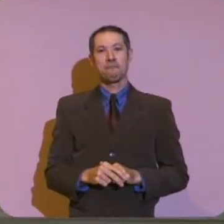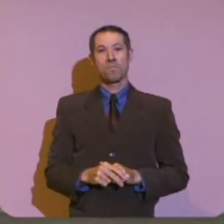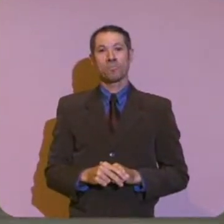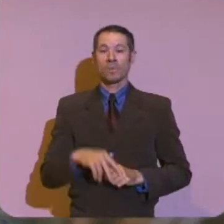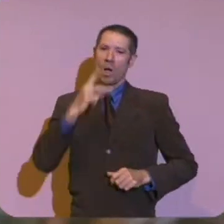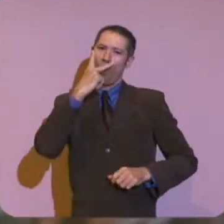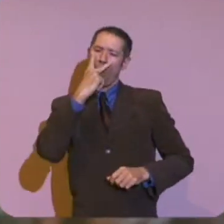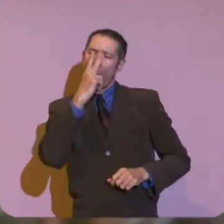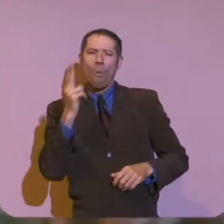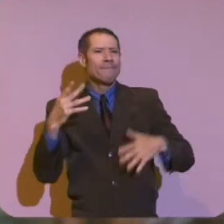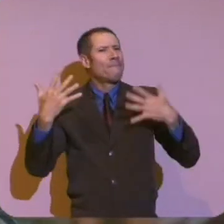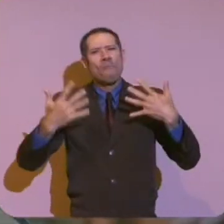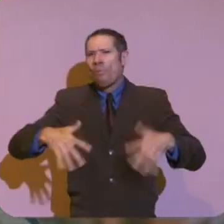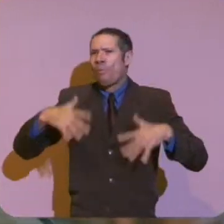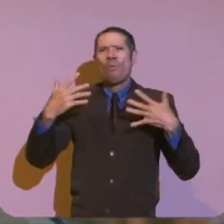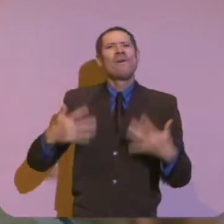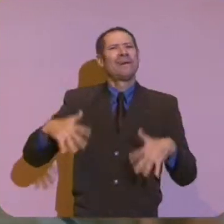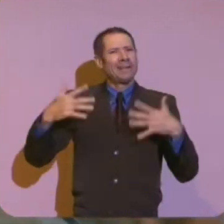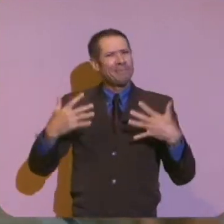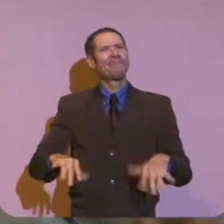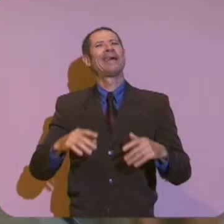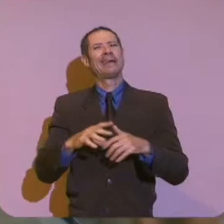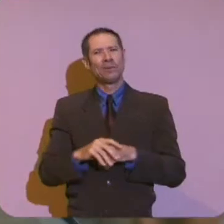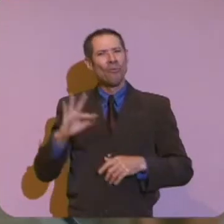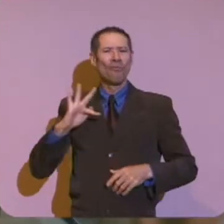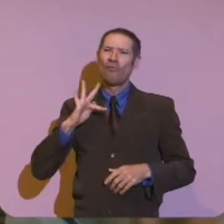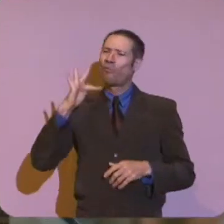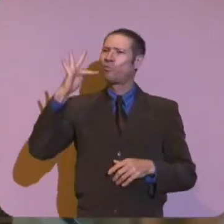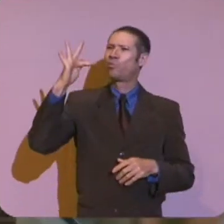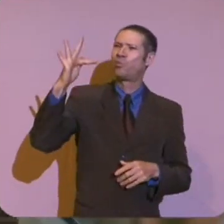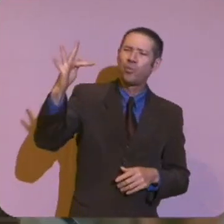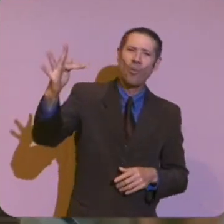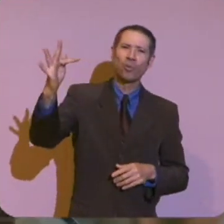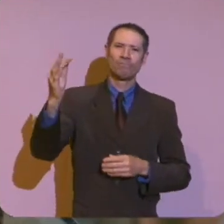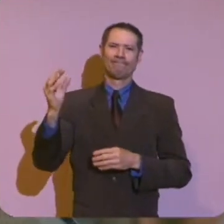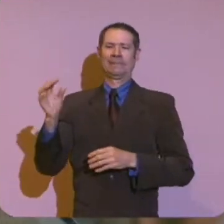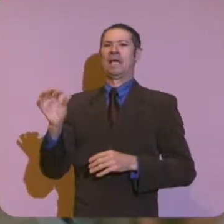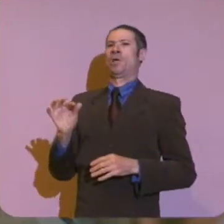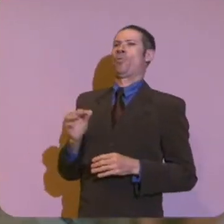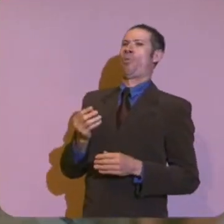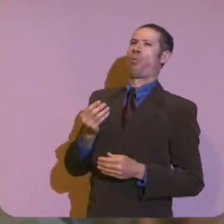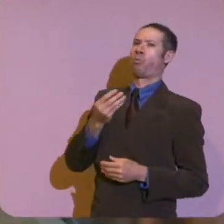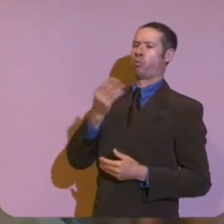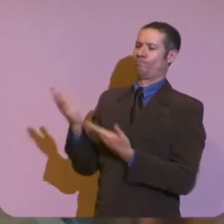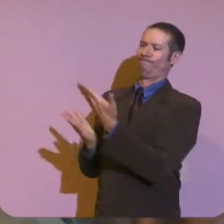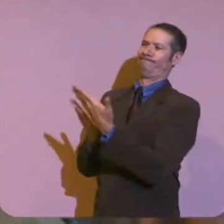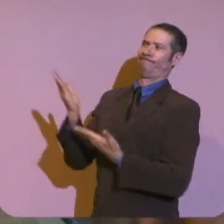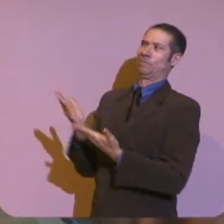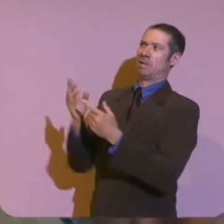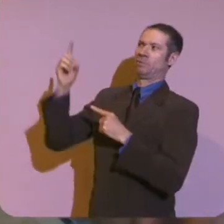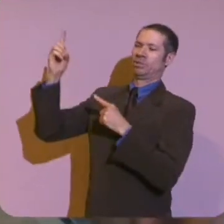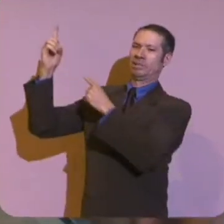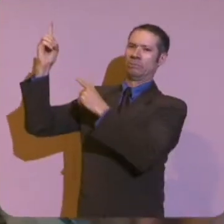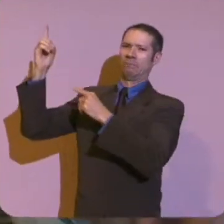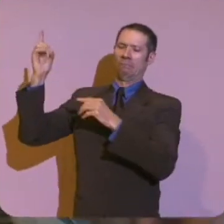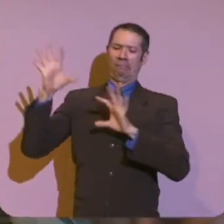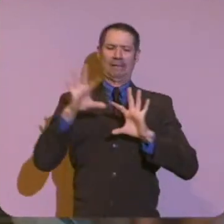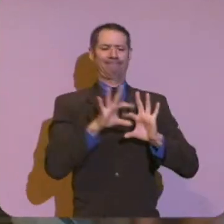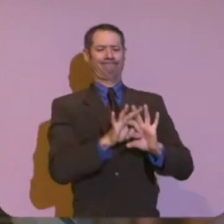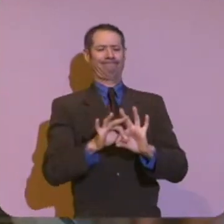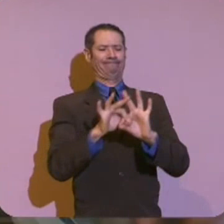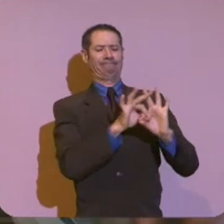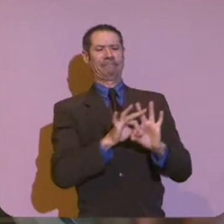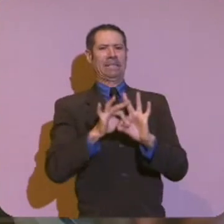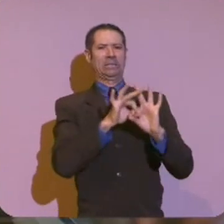Eu acho tremendo isso. O futuro de um servo de Deus não está preso